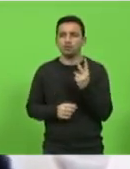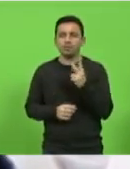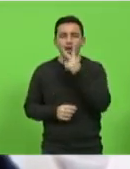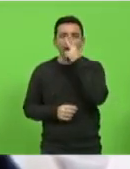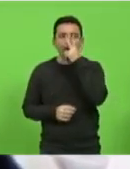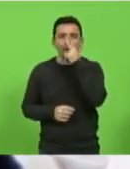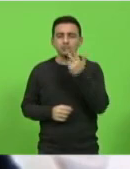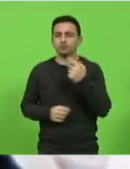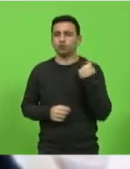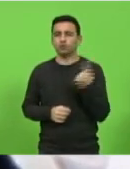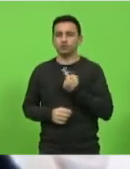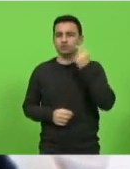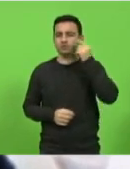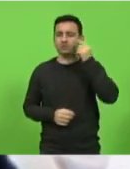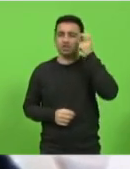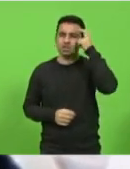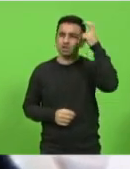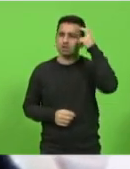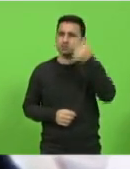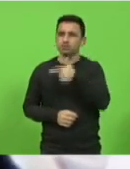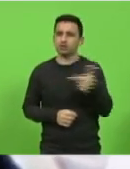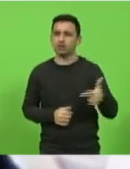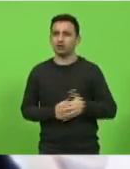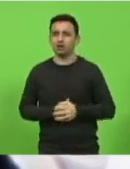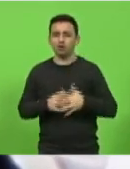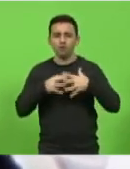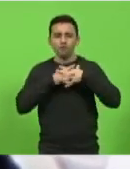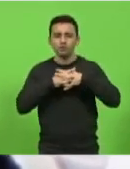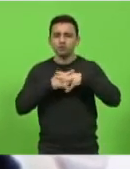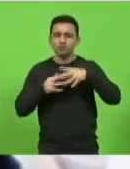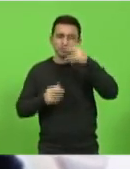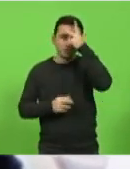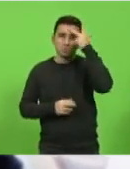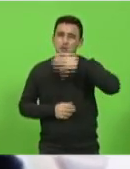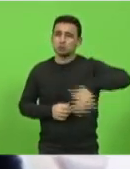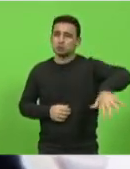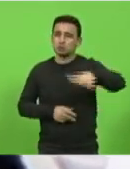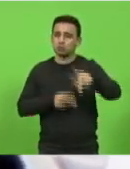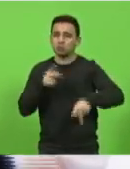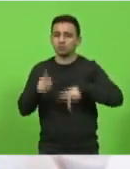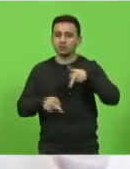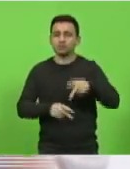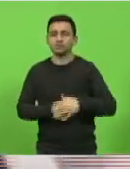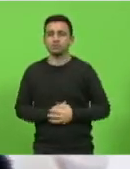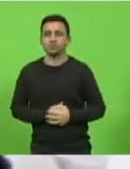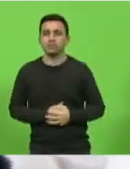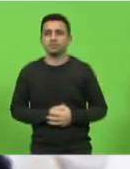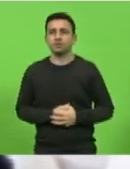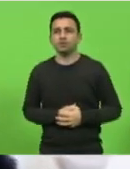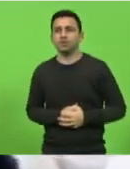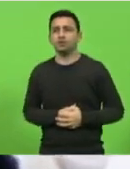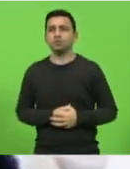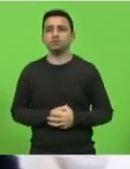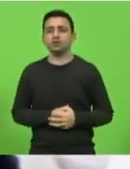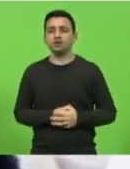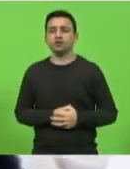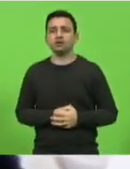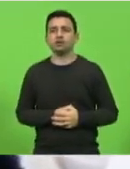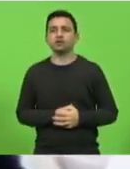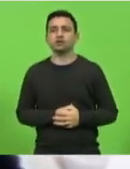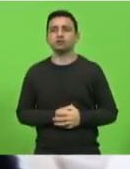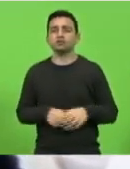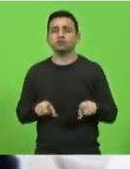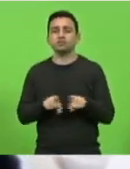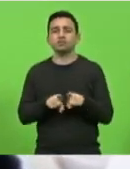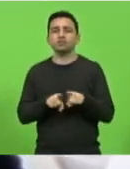ver, unicamente confundir a opinião pública e todos os catarinenses, né? Então, quem defende a tese criminal não